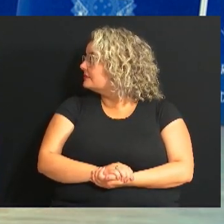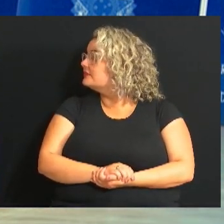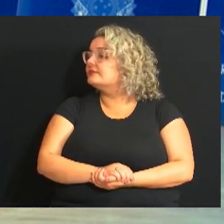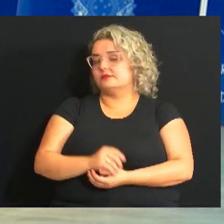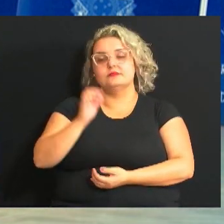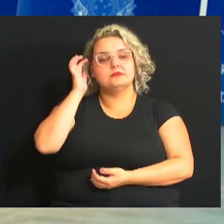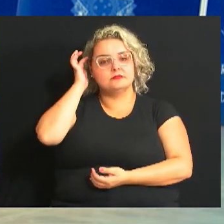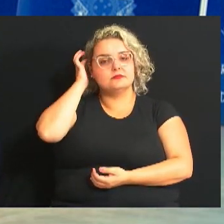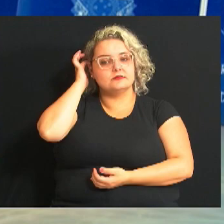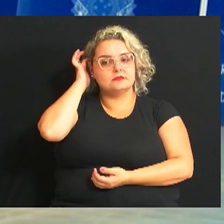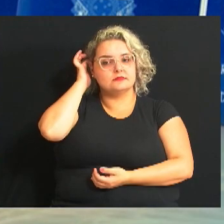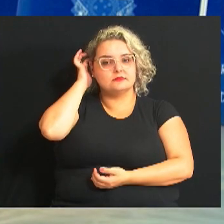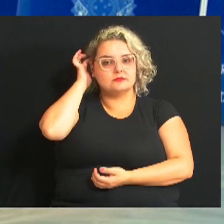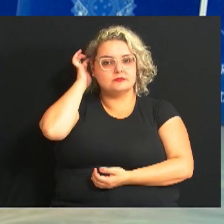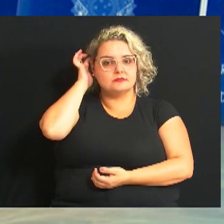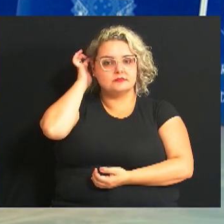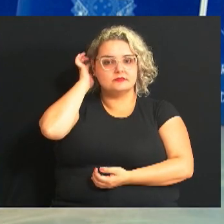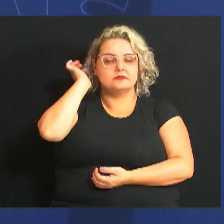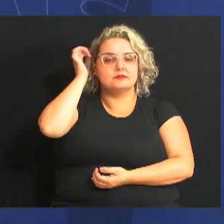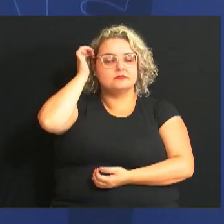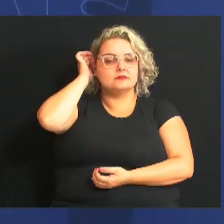www.cepat.campinas.sp.gov.br.